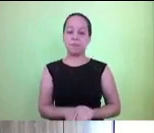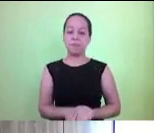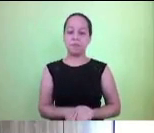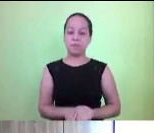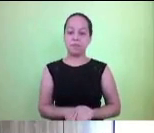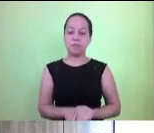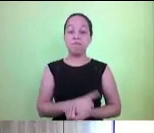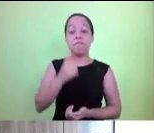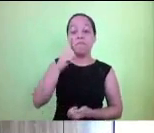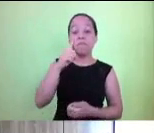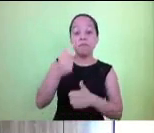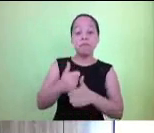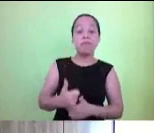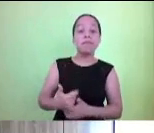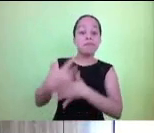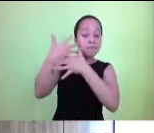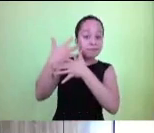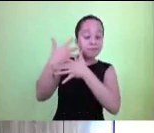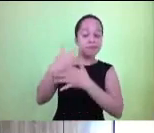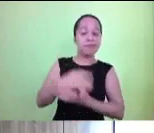Vamos gerar a lista.